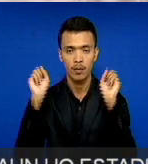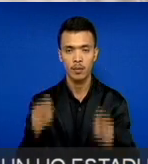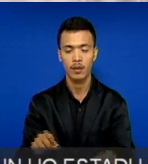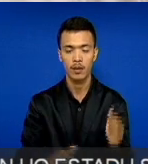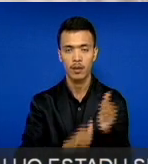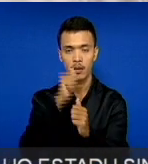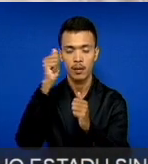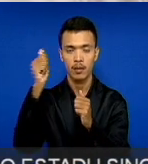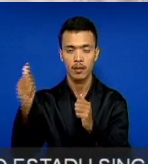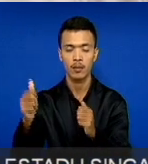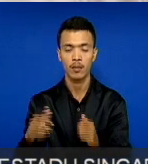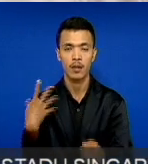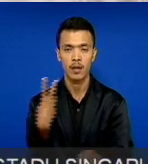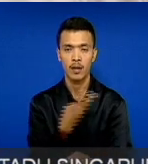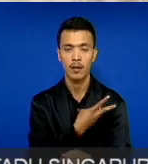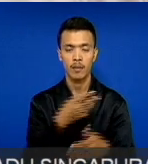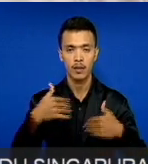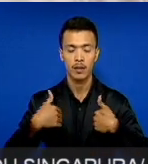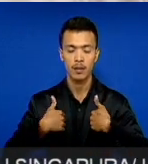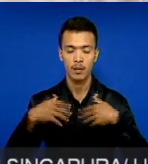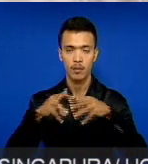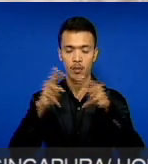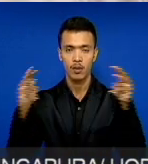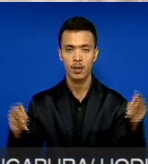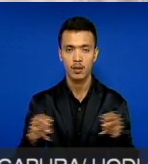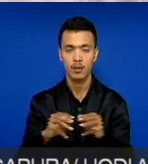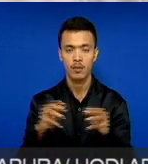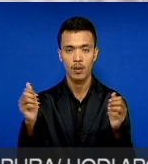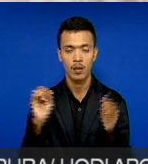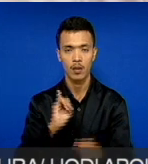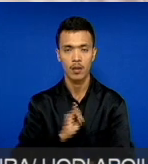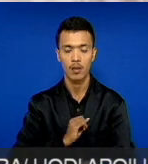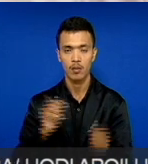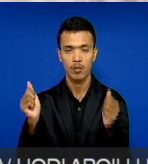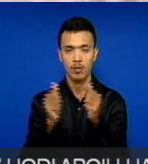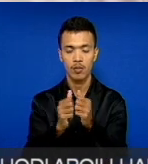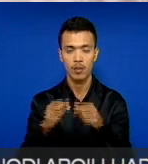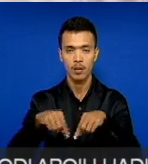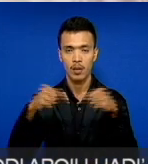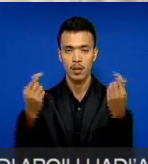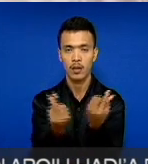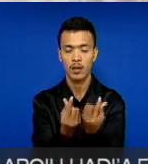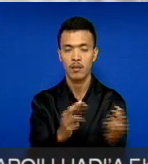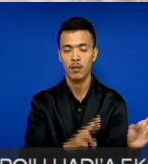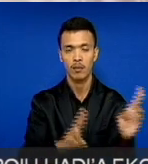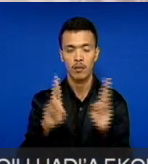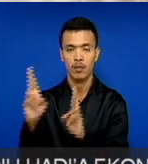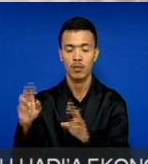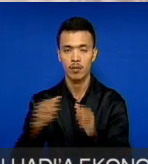anos. A mim e o município, a minha equipa, pronto a tu colabora, serviço a muito com